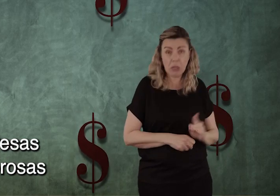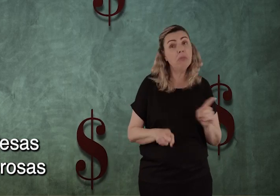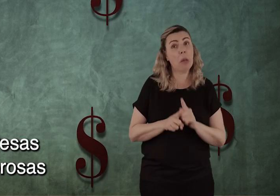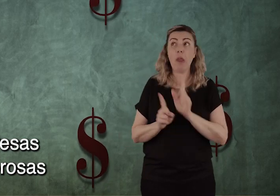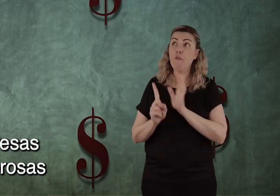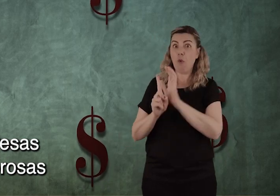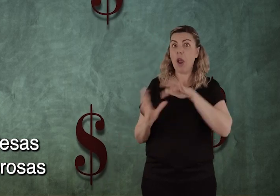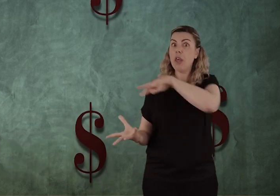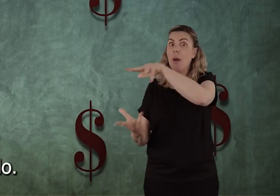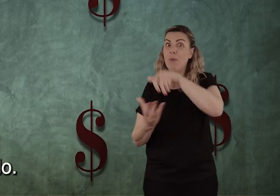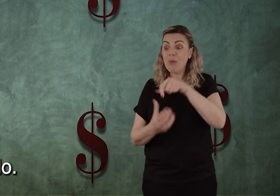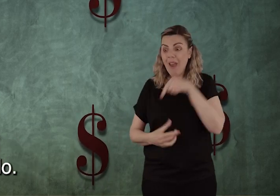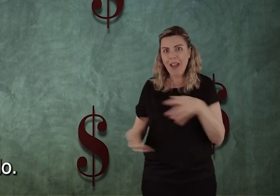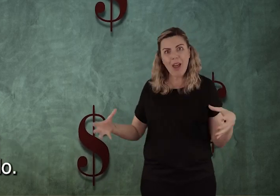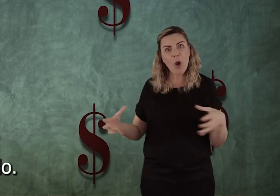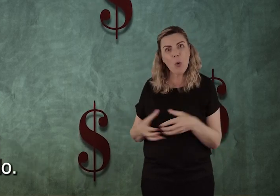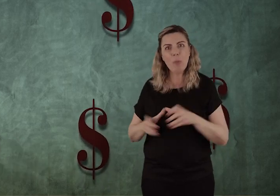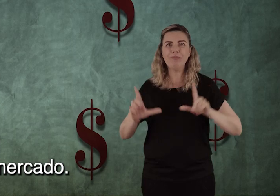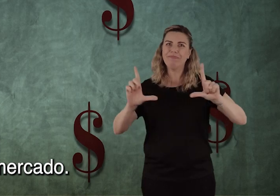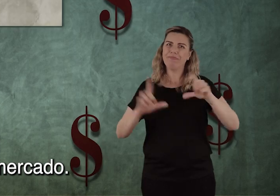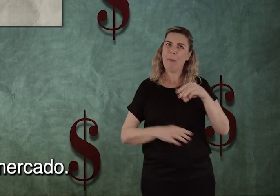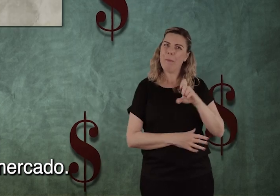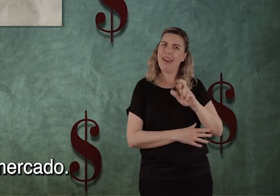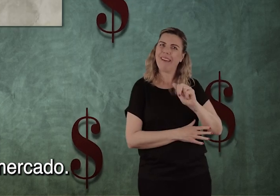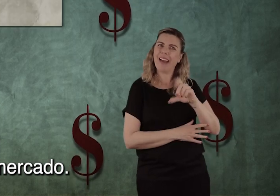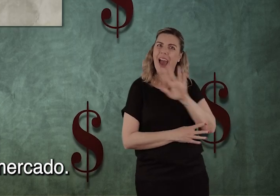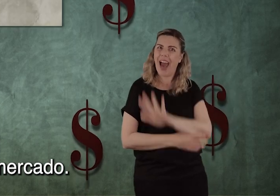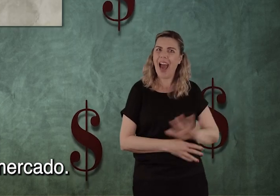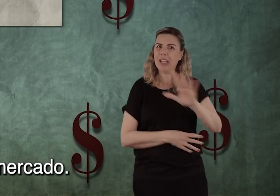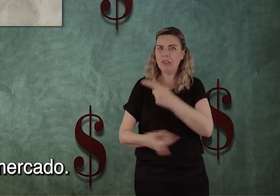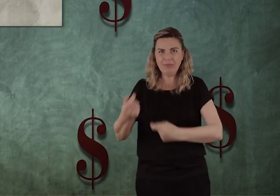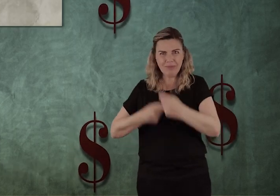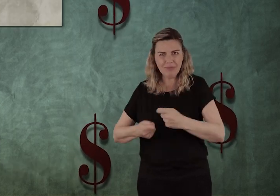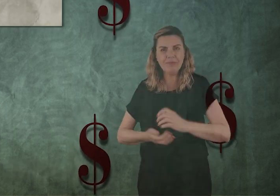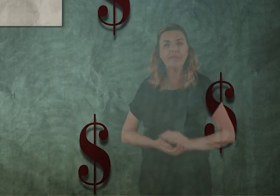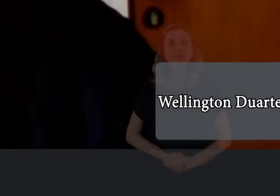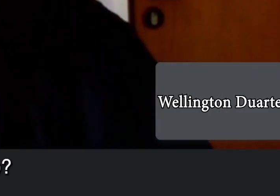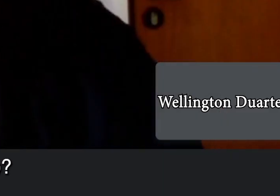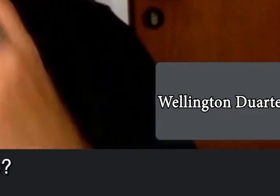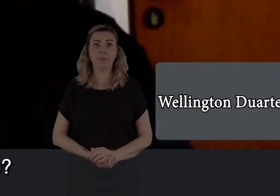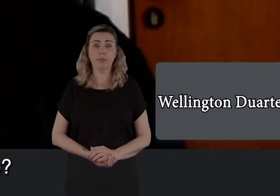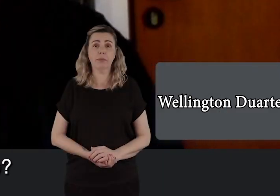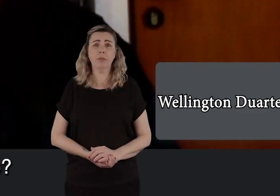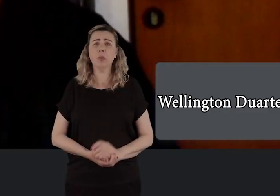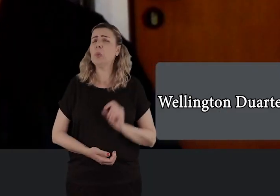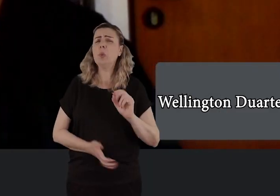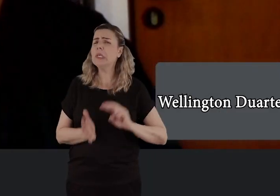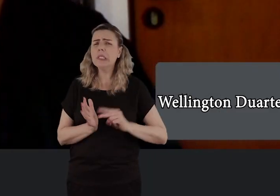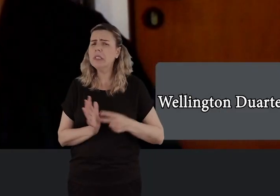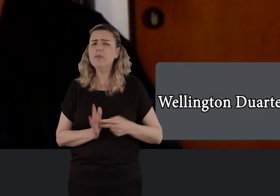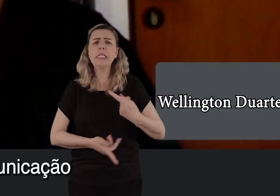muito influentes e poderosas no Brasil e no mundo. Elas formam o chamado mercado. O que é o mercado?